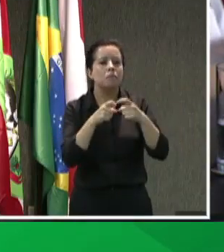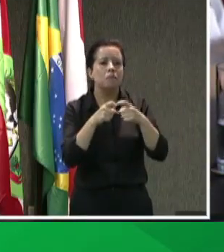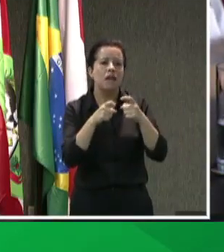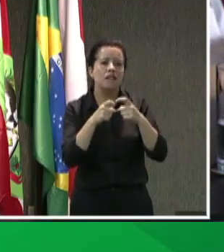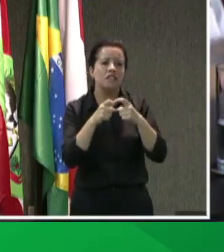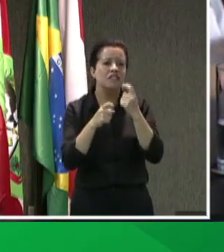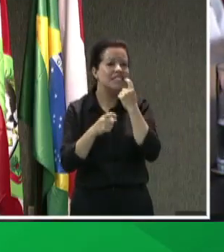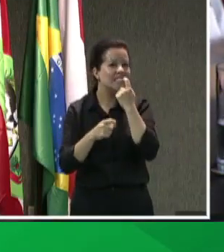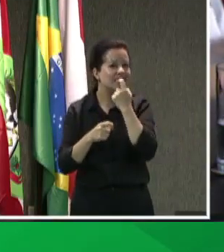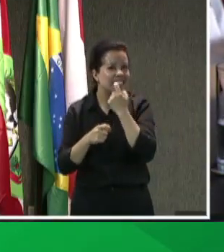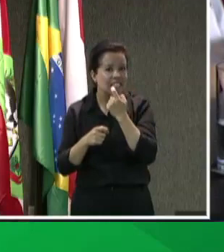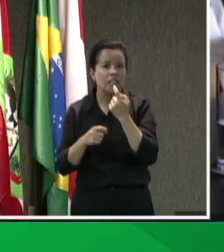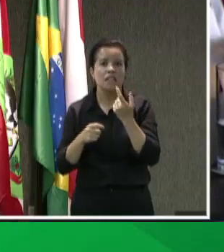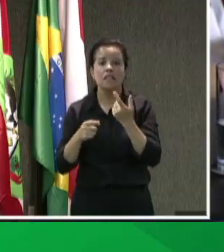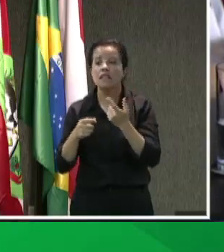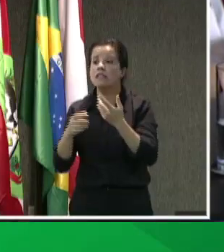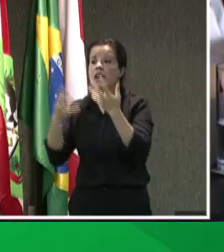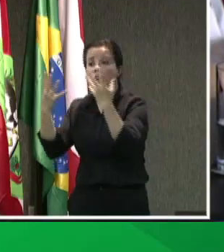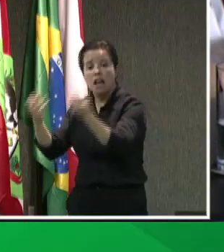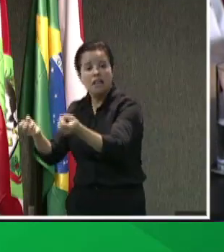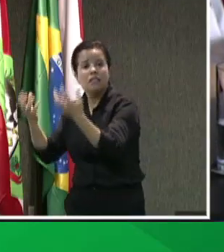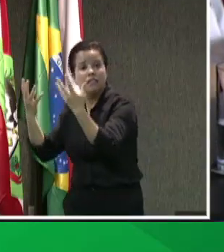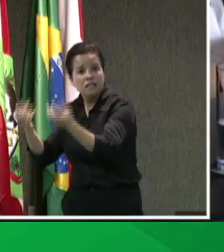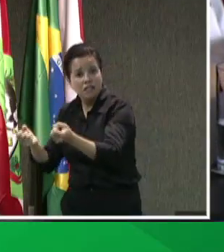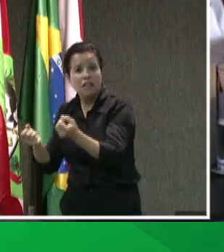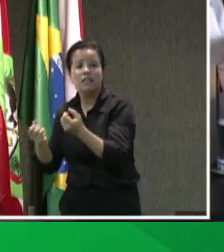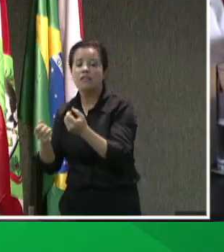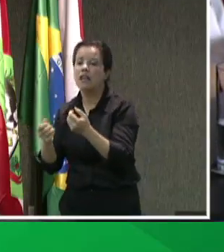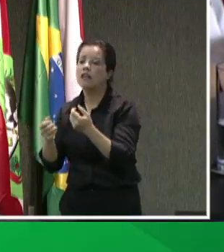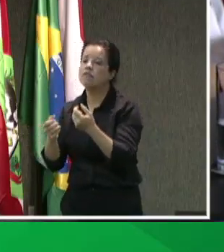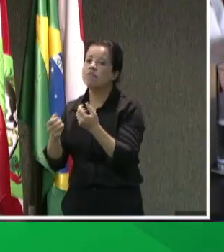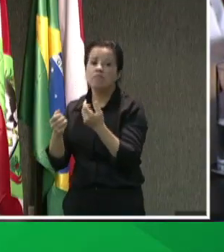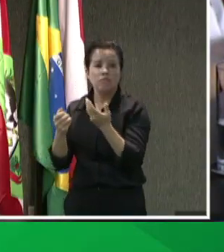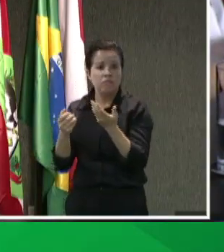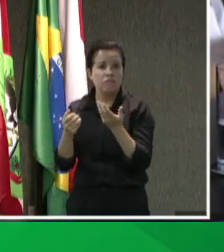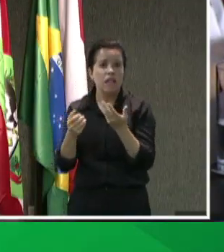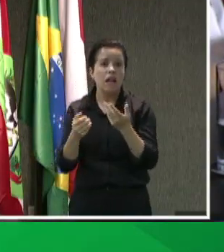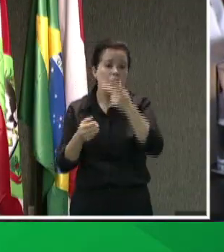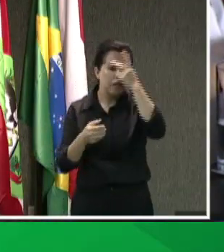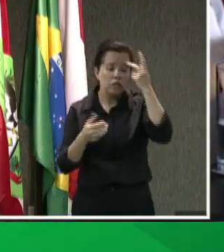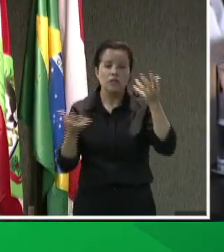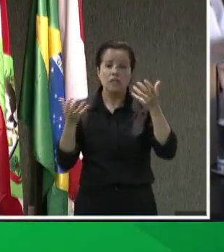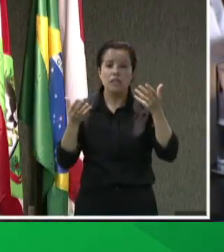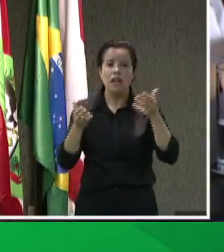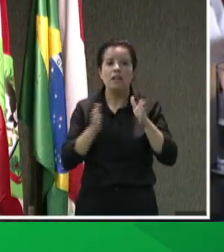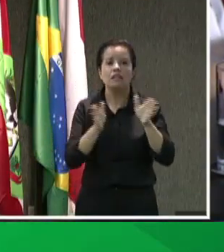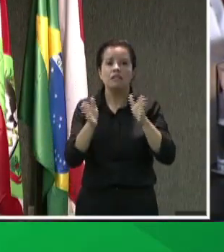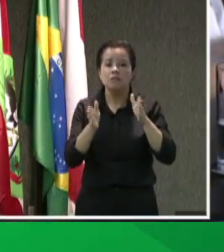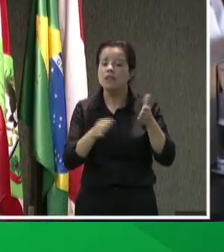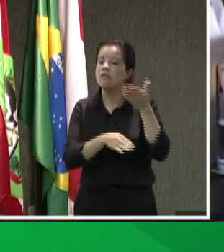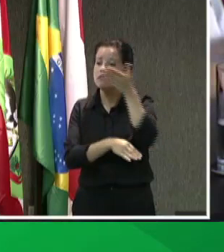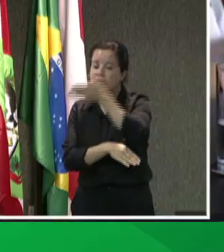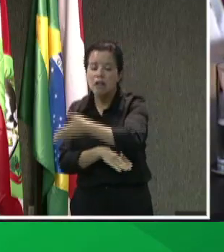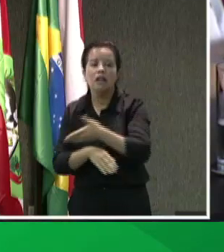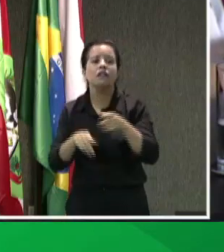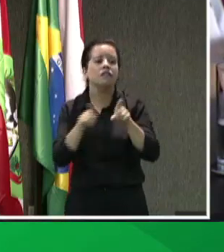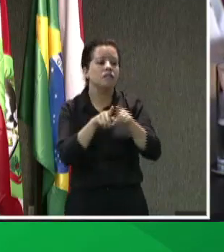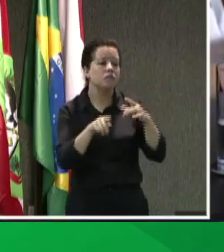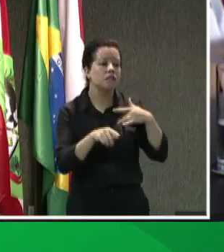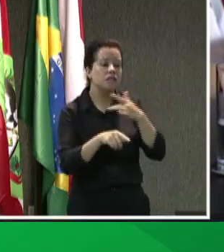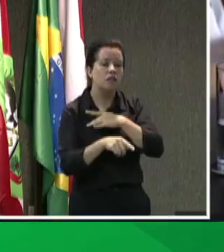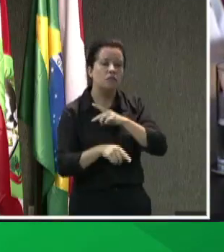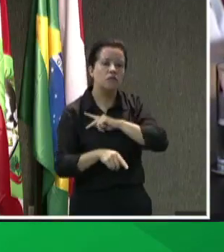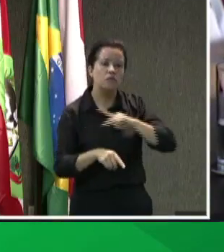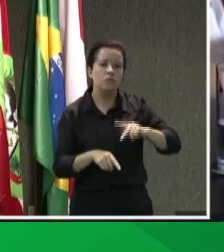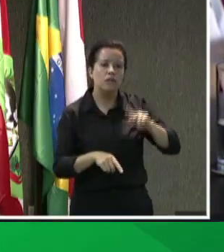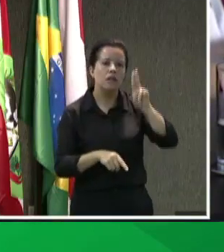dentista vai atender, se botar um, o outro lá botar, todo mundo vai procurar quem tem acessibilidade. Da mesma forma, na saúde pública, que a gente já estava procurando pelas